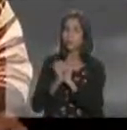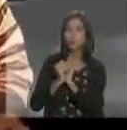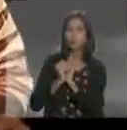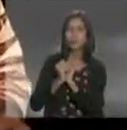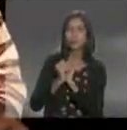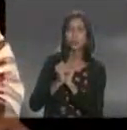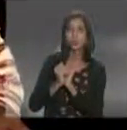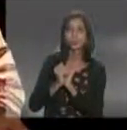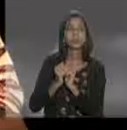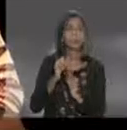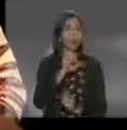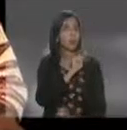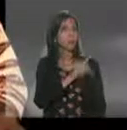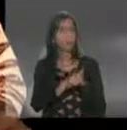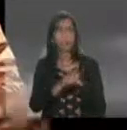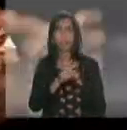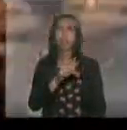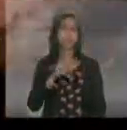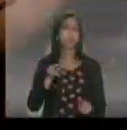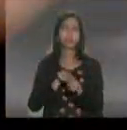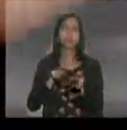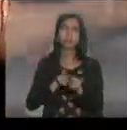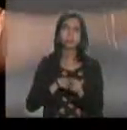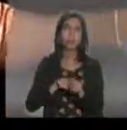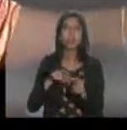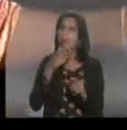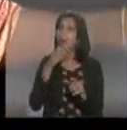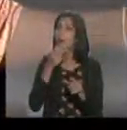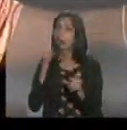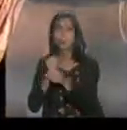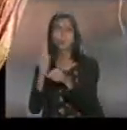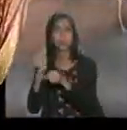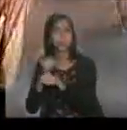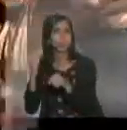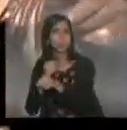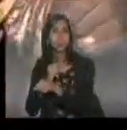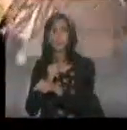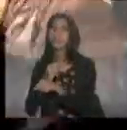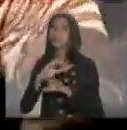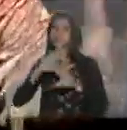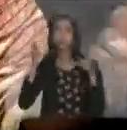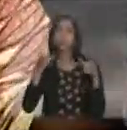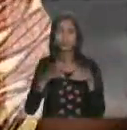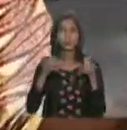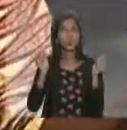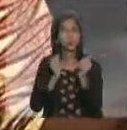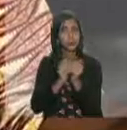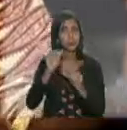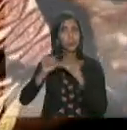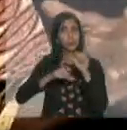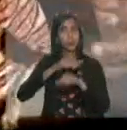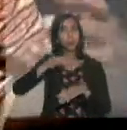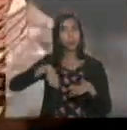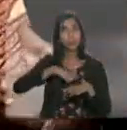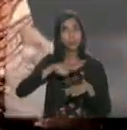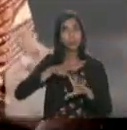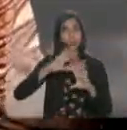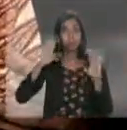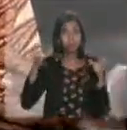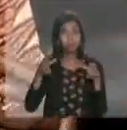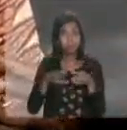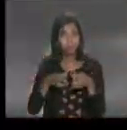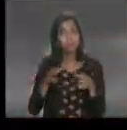tinha aposentado trabalhando comigo. Eu tinha o pedreiro que entrou na equipe e acabou virando cozinheiro. Quer dizer, essa